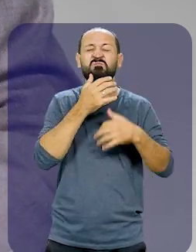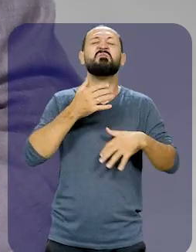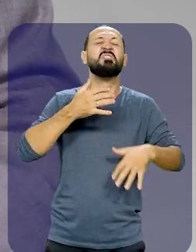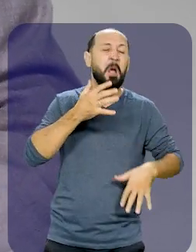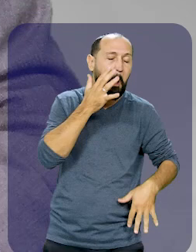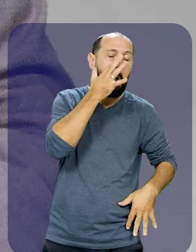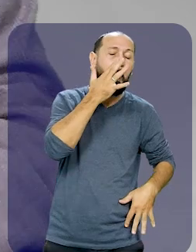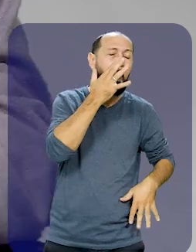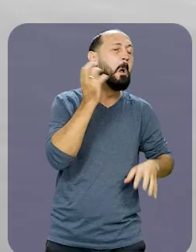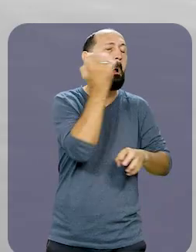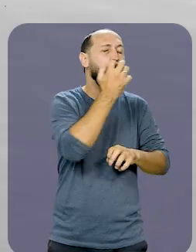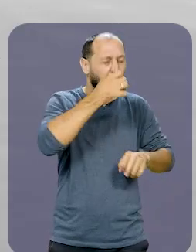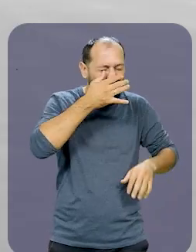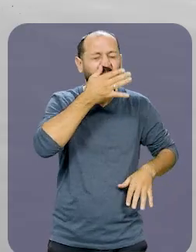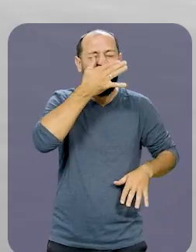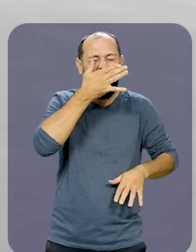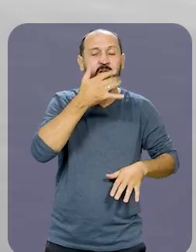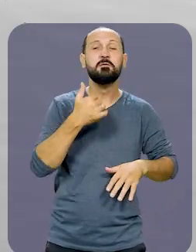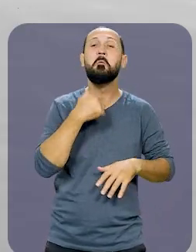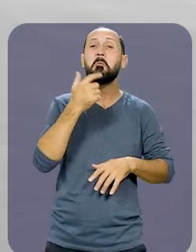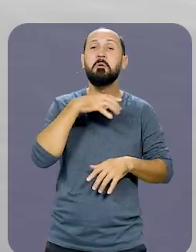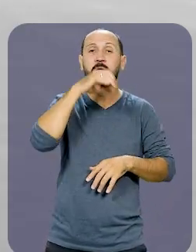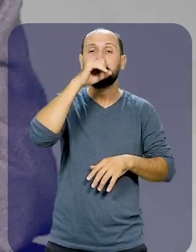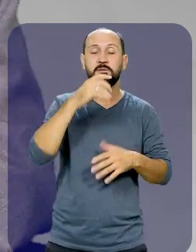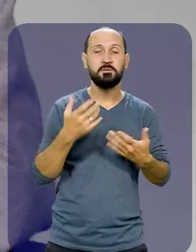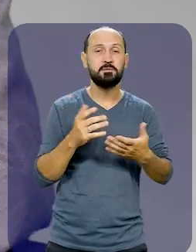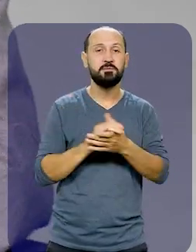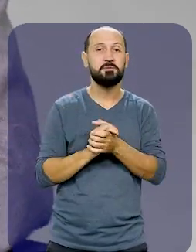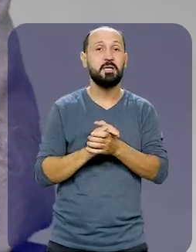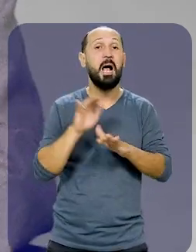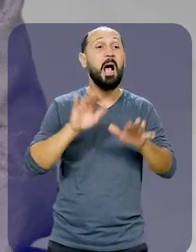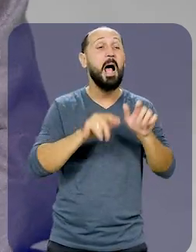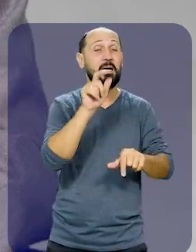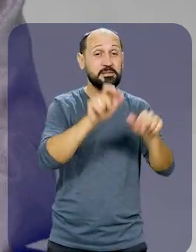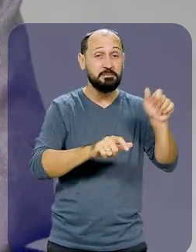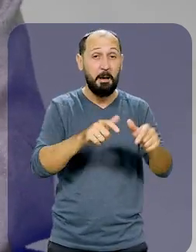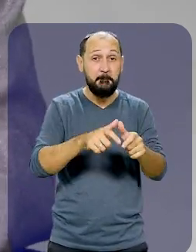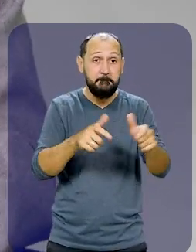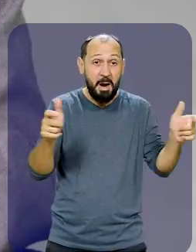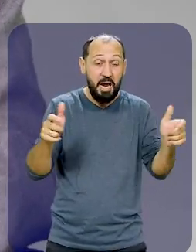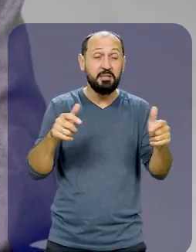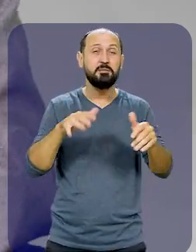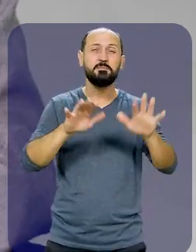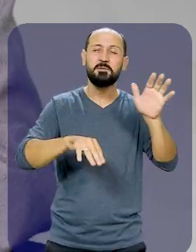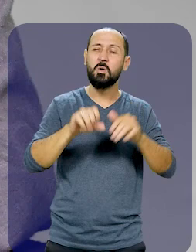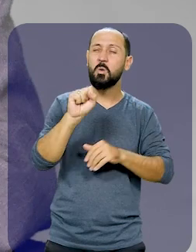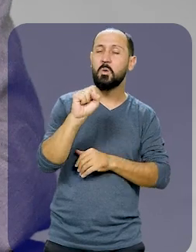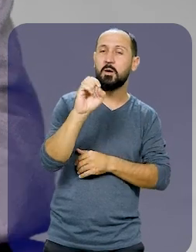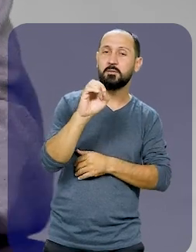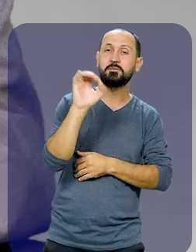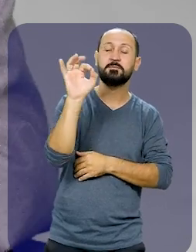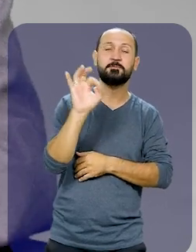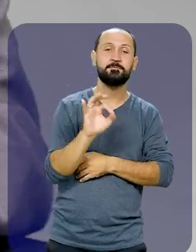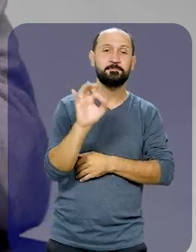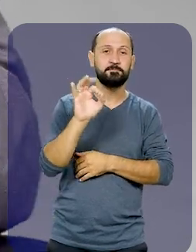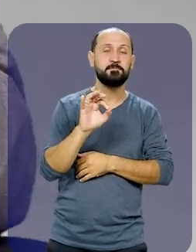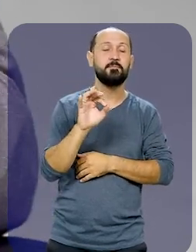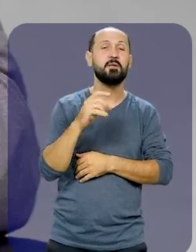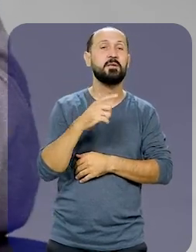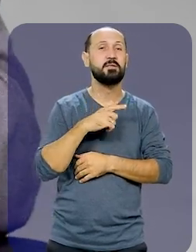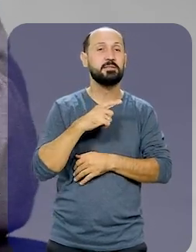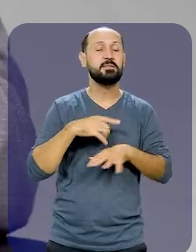as pessoas coçam muito. O que acontece? A maioria das pessoas, mais de 80%